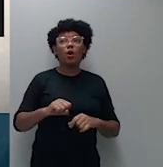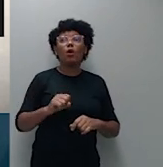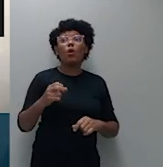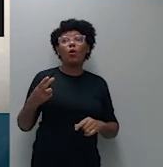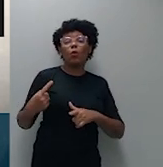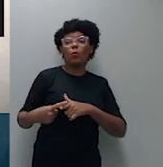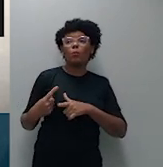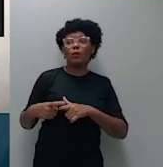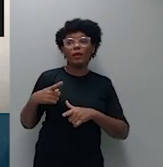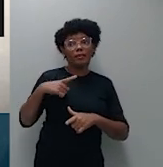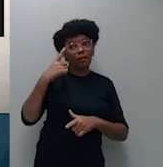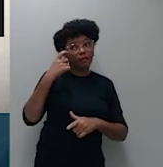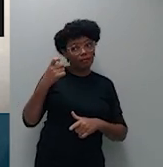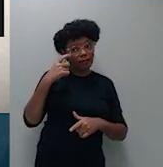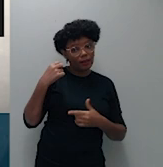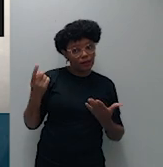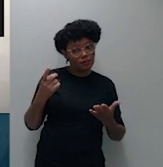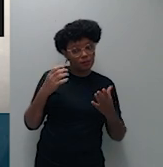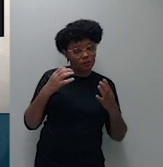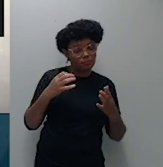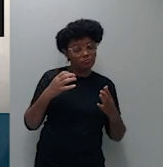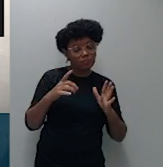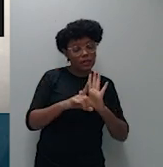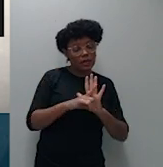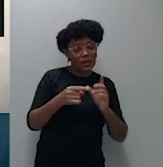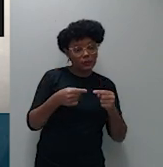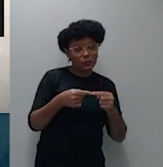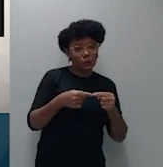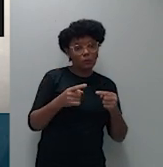quem tem legítimo interesse